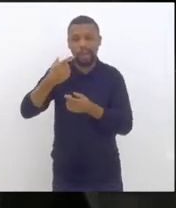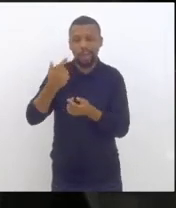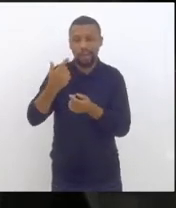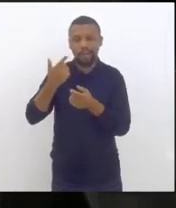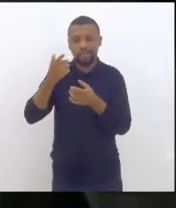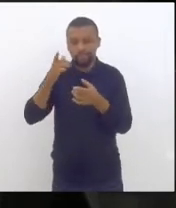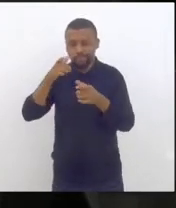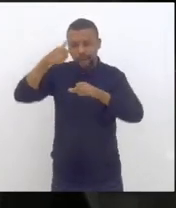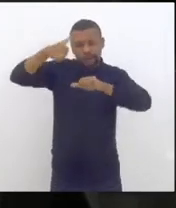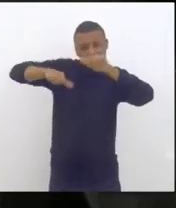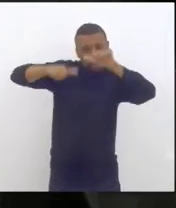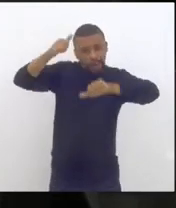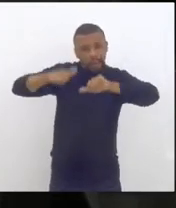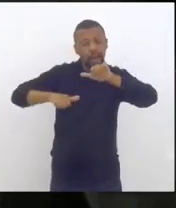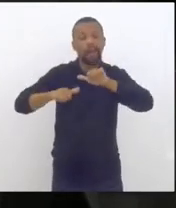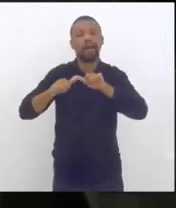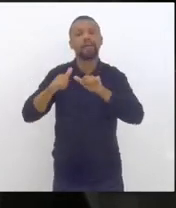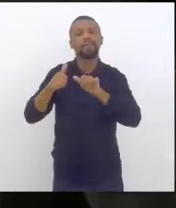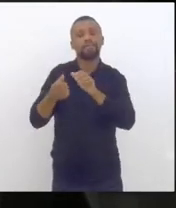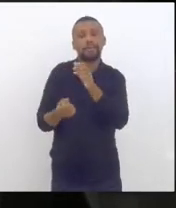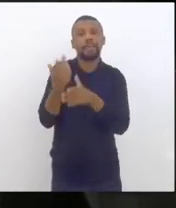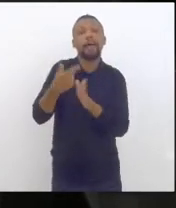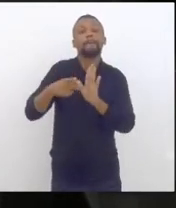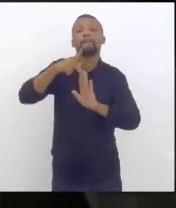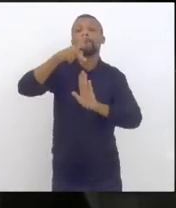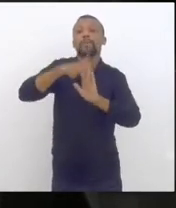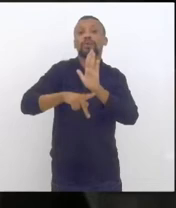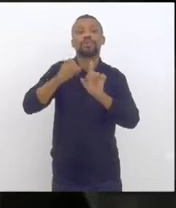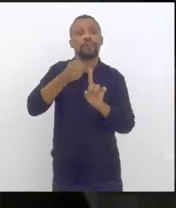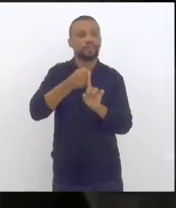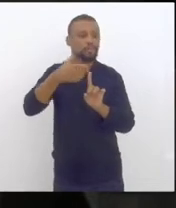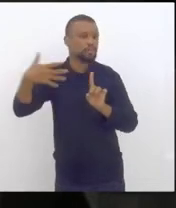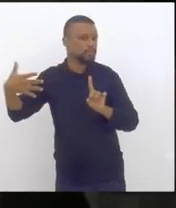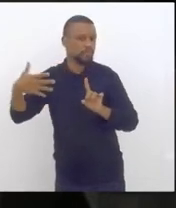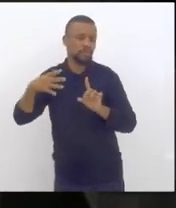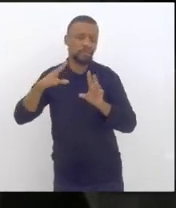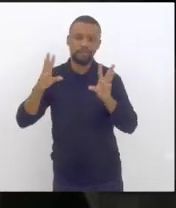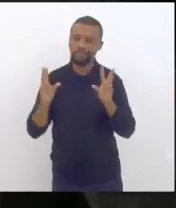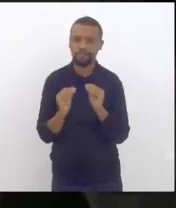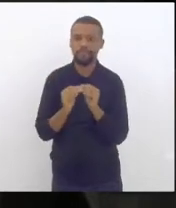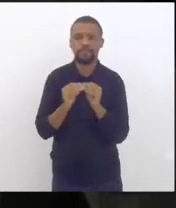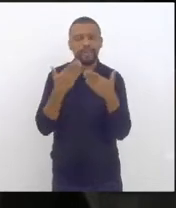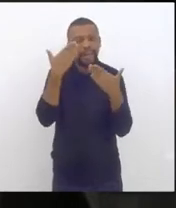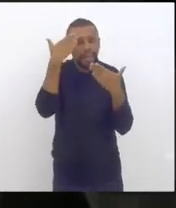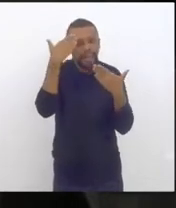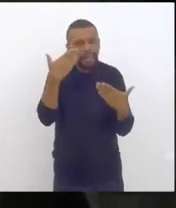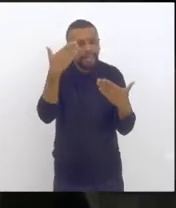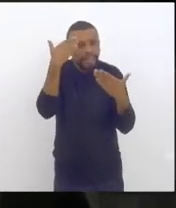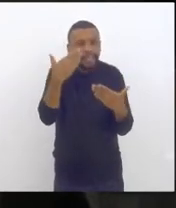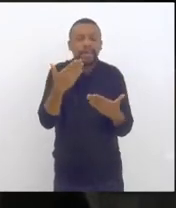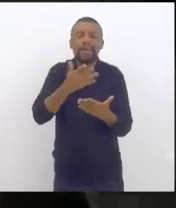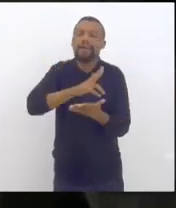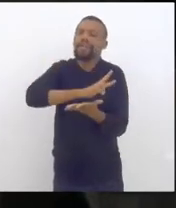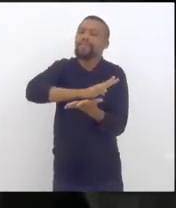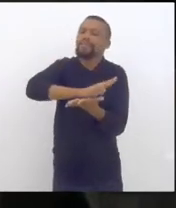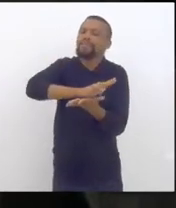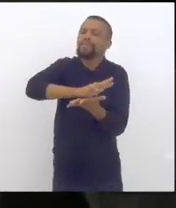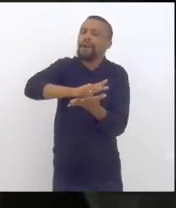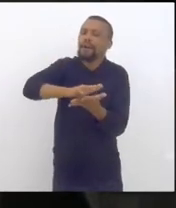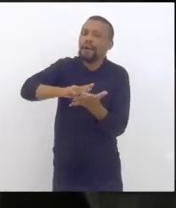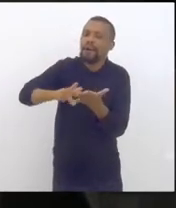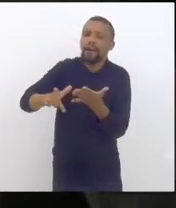é o tanto agradecer também em vários autores vários